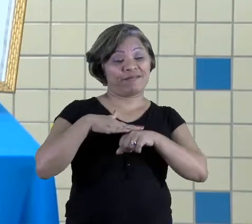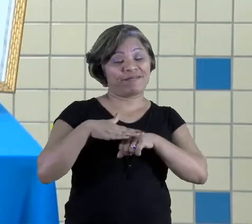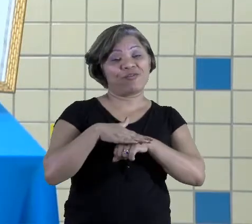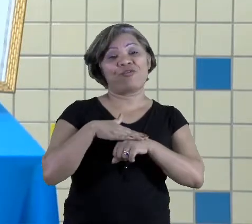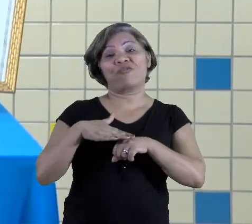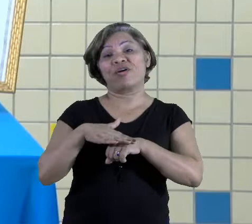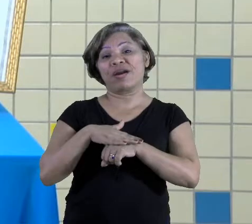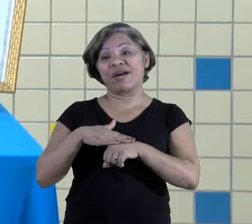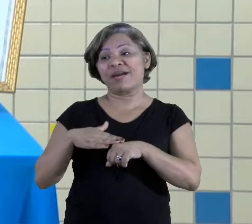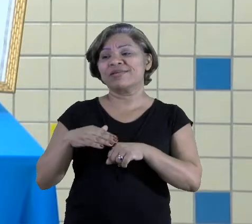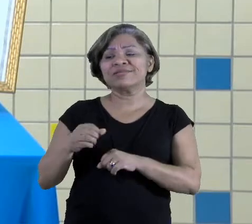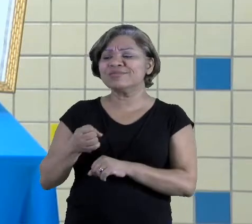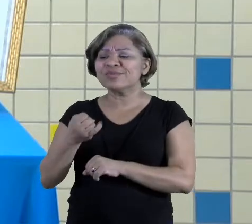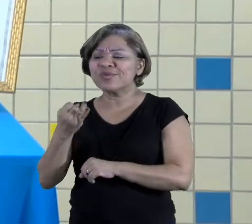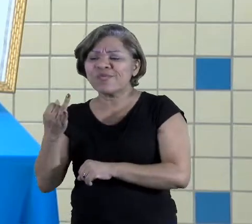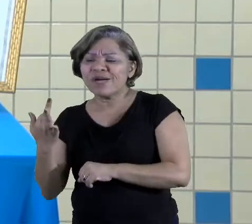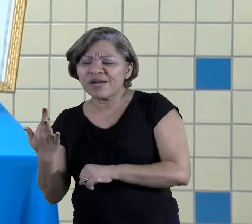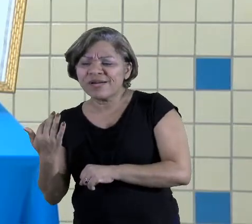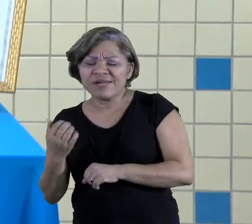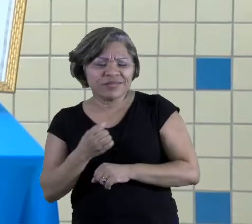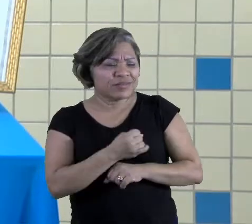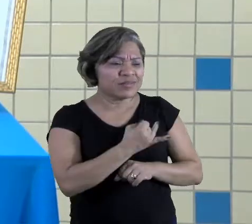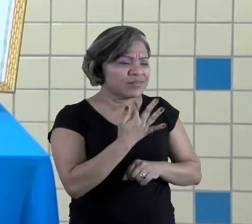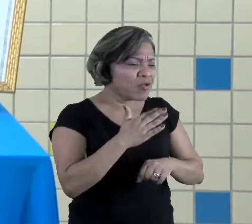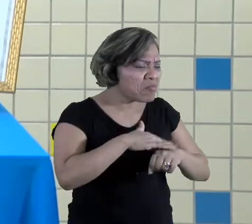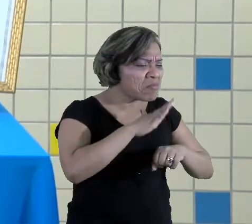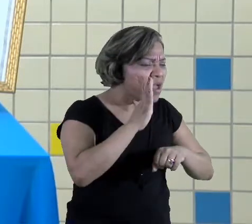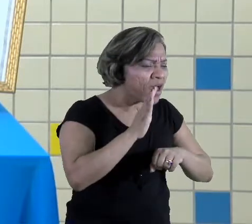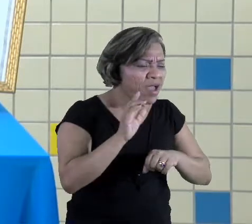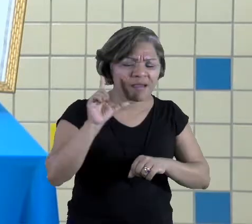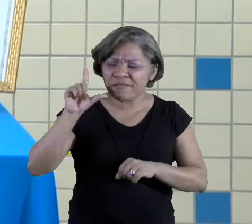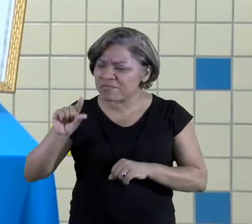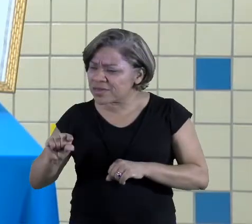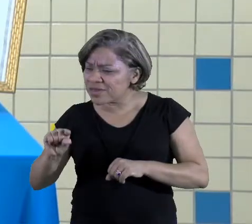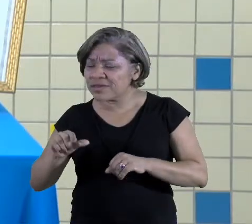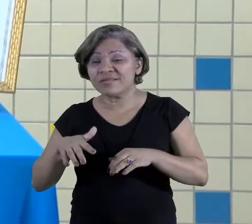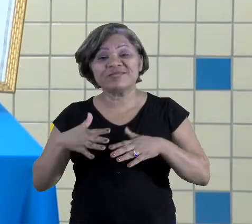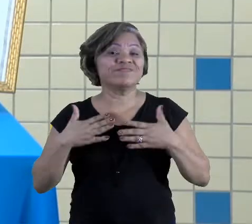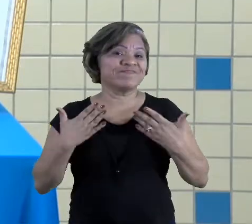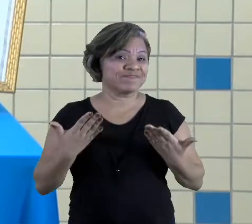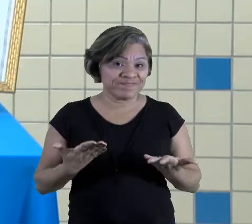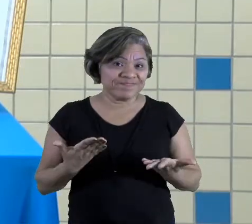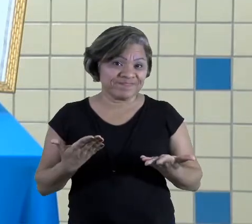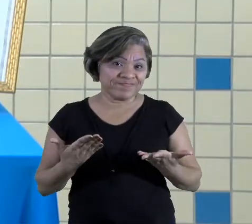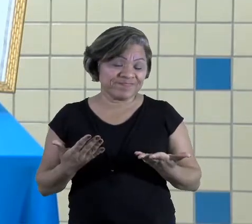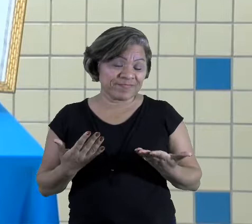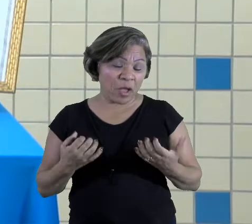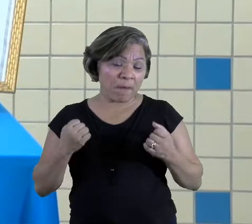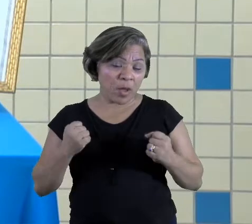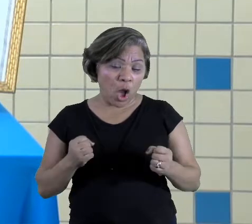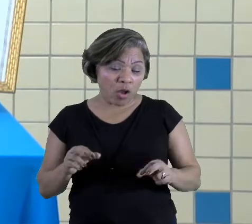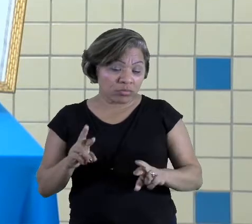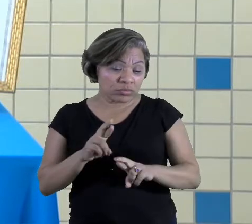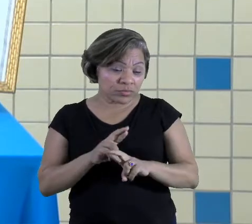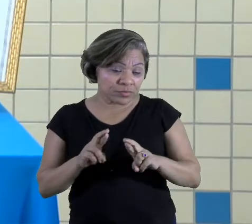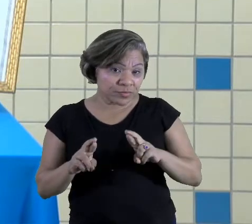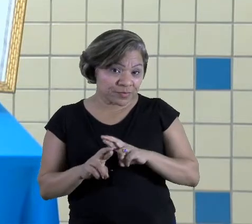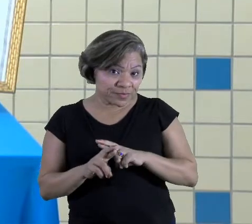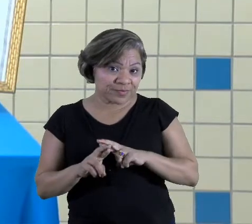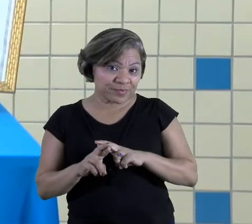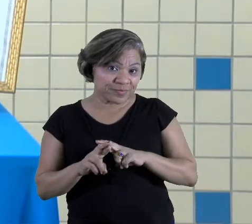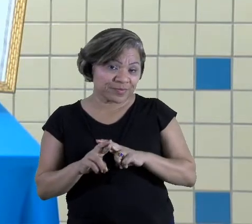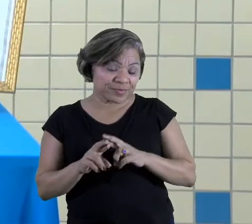maior número de pontos, quem fez mais pontos. Peça também, ela pode relacionar essa quantidade, demonstrando através